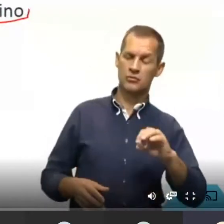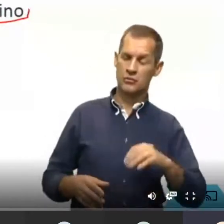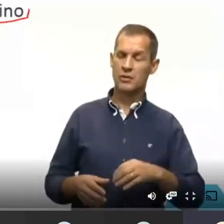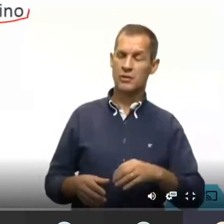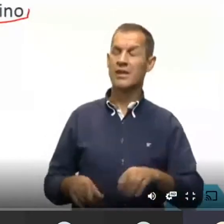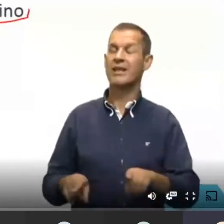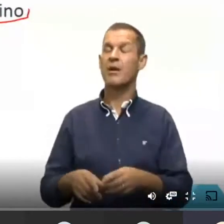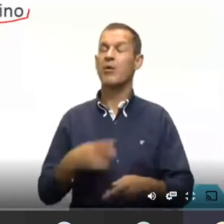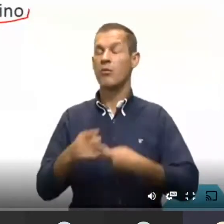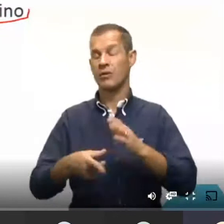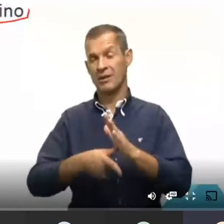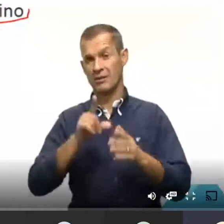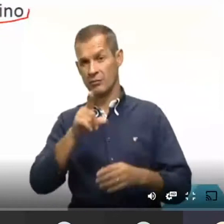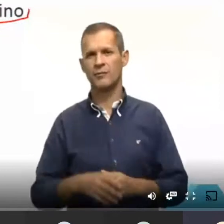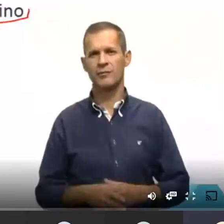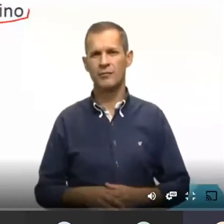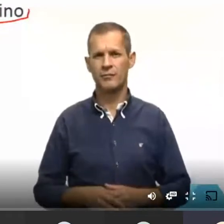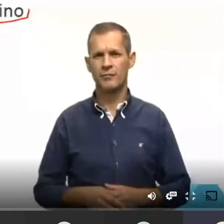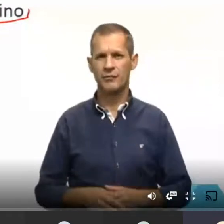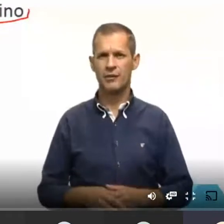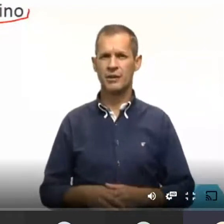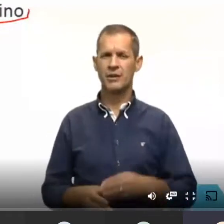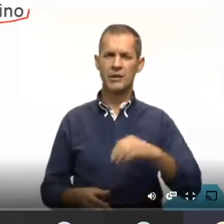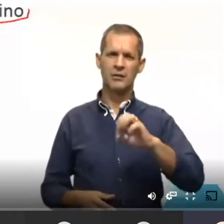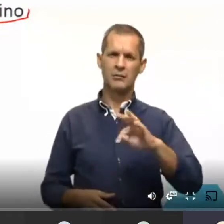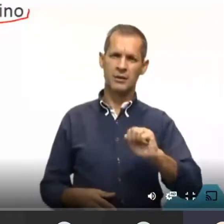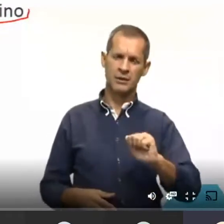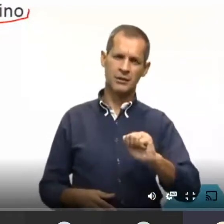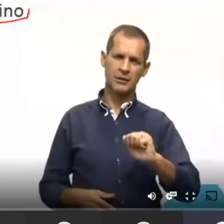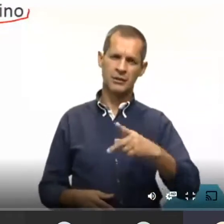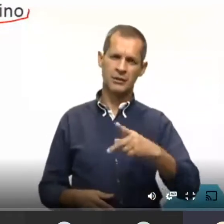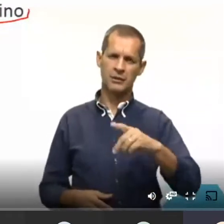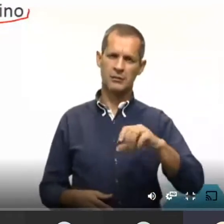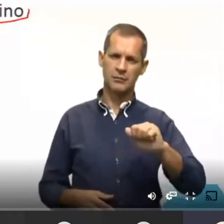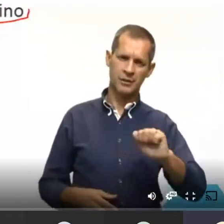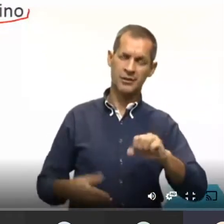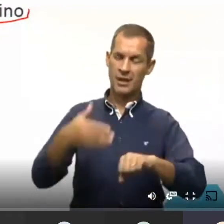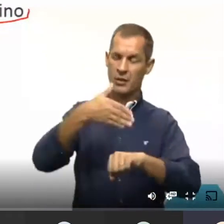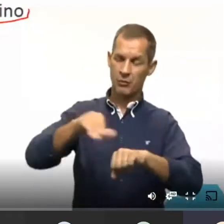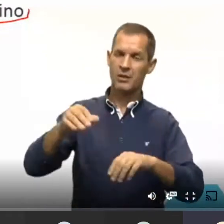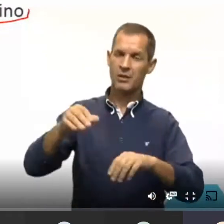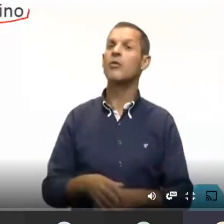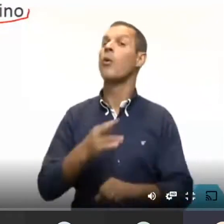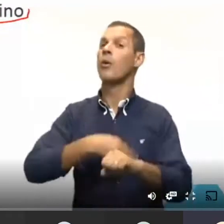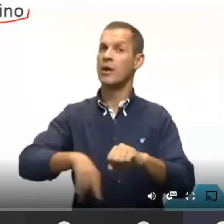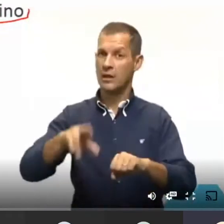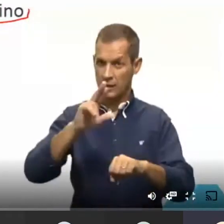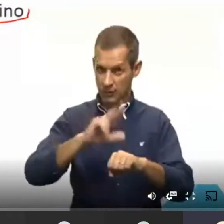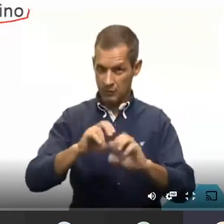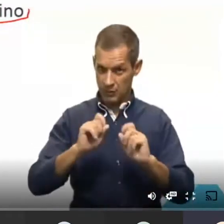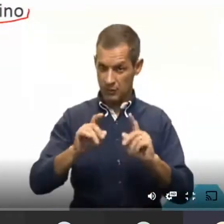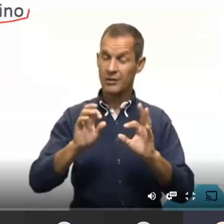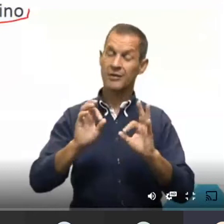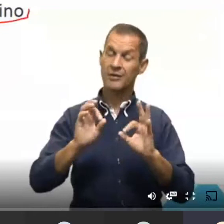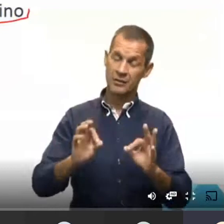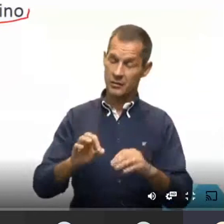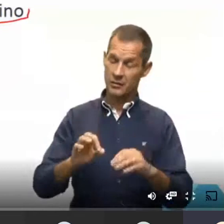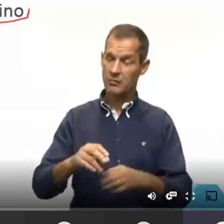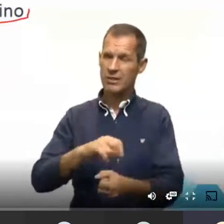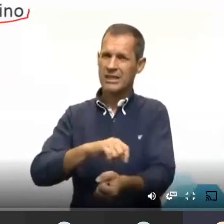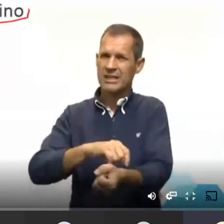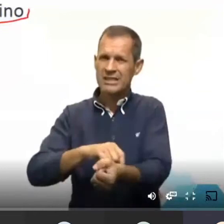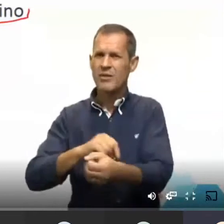ok? E como eu mencionei para vocês, a metaplasia, ela é uma lesão reversível. Se